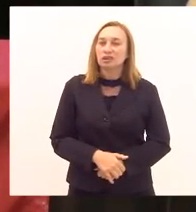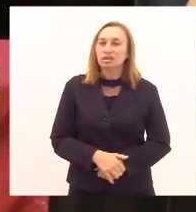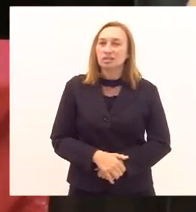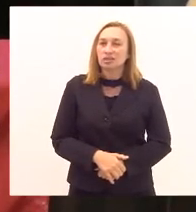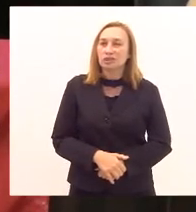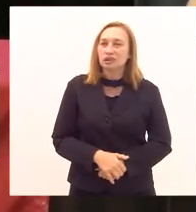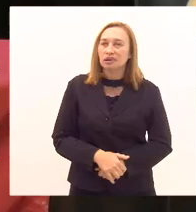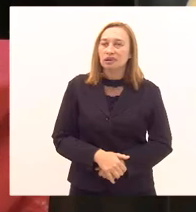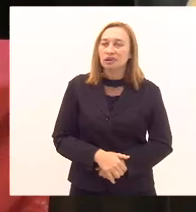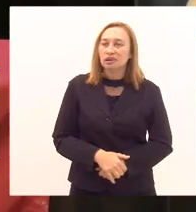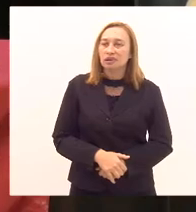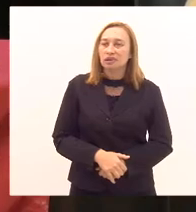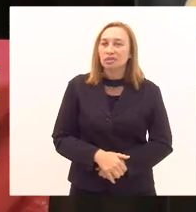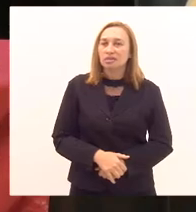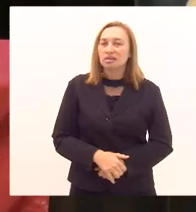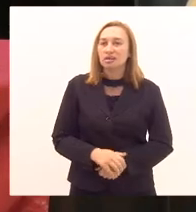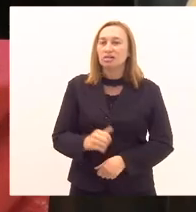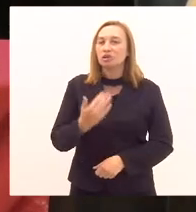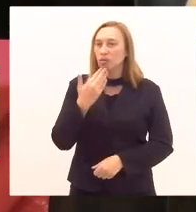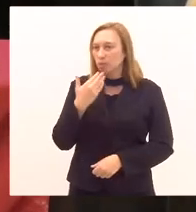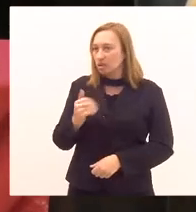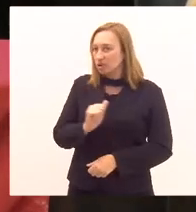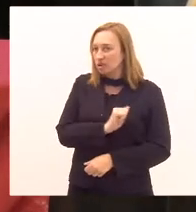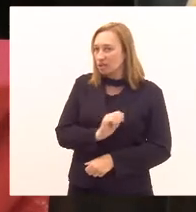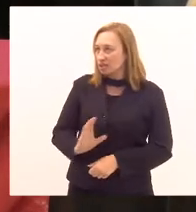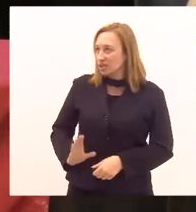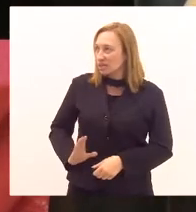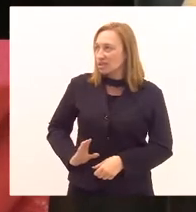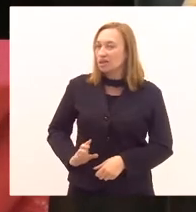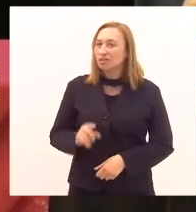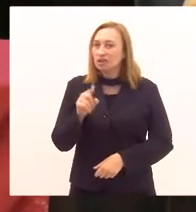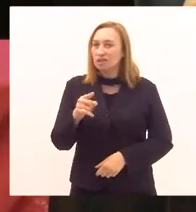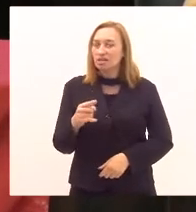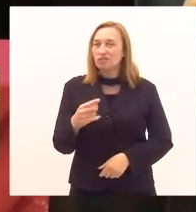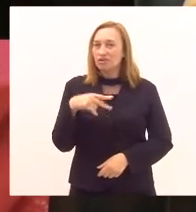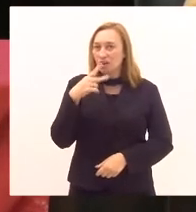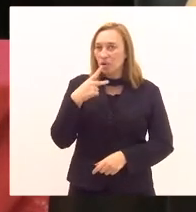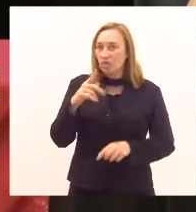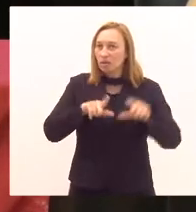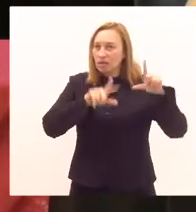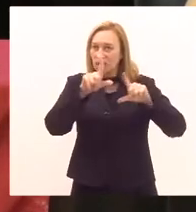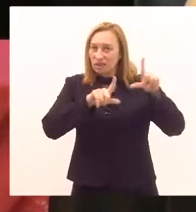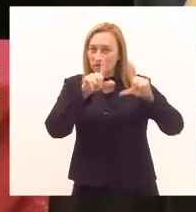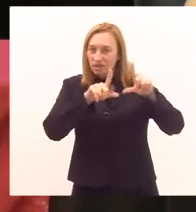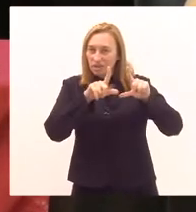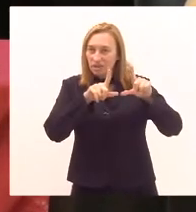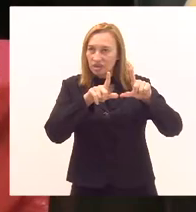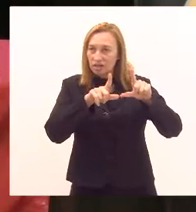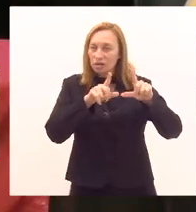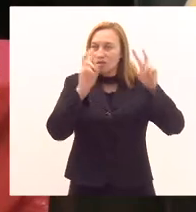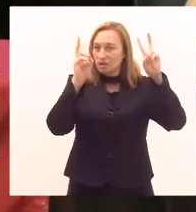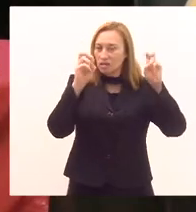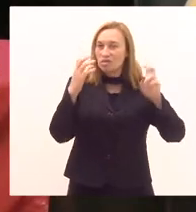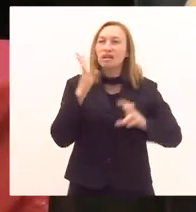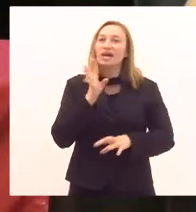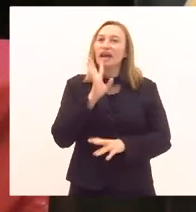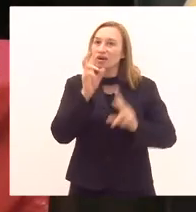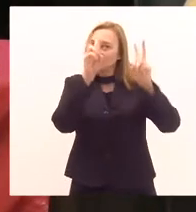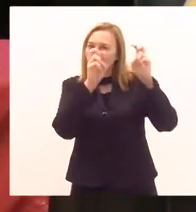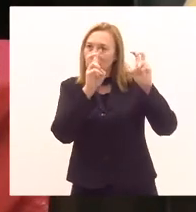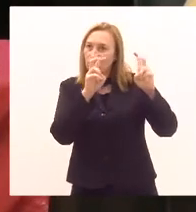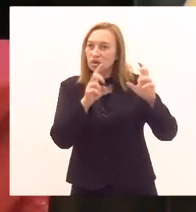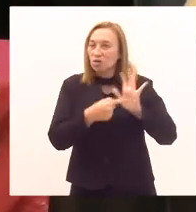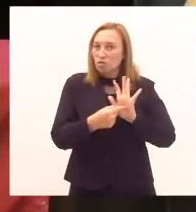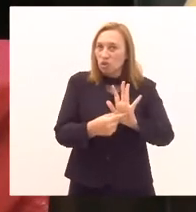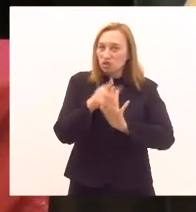pé do André Siciliano. Você colocou isso na TV, houve uma matéria bacana sobre isso, que mostra que você